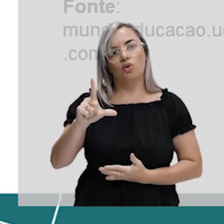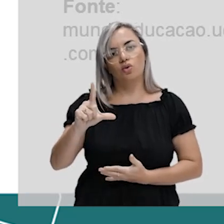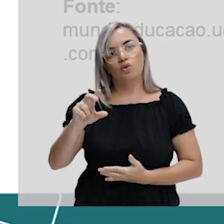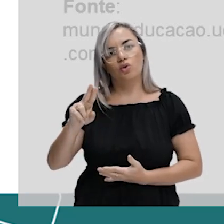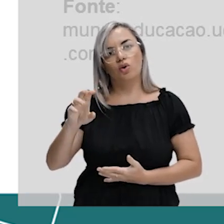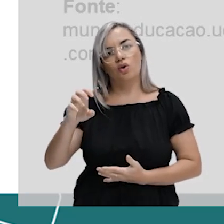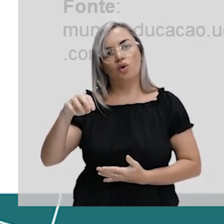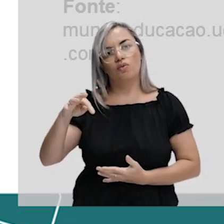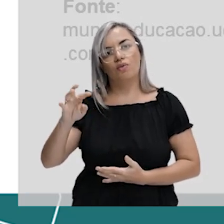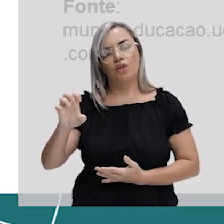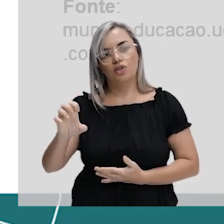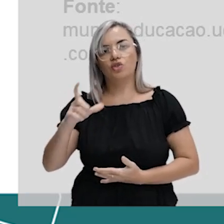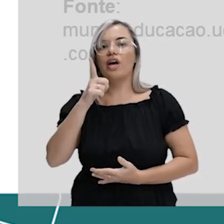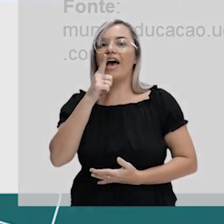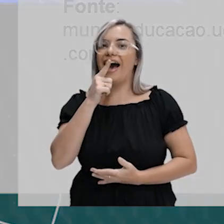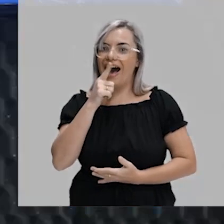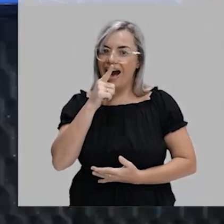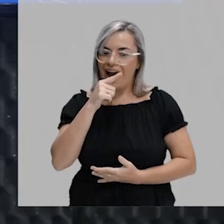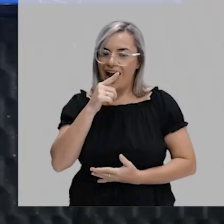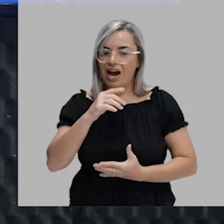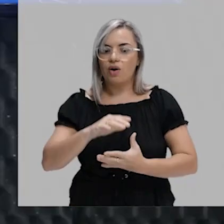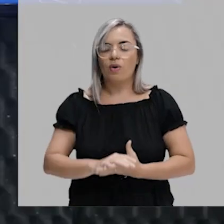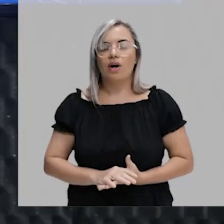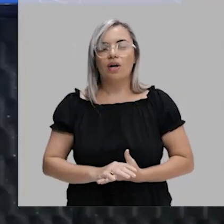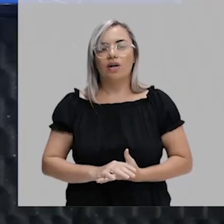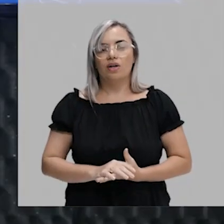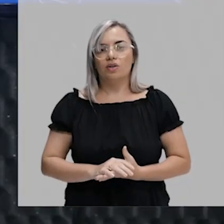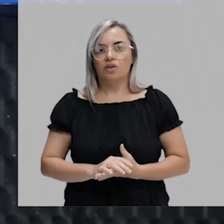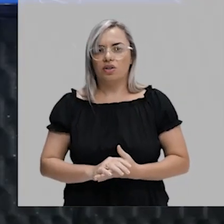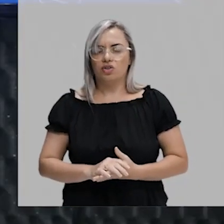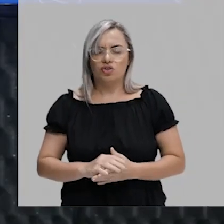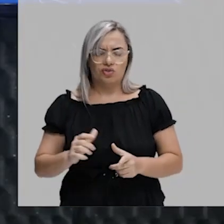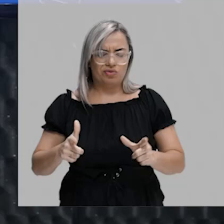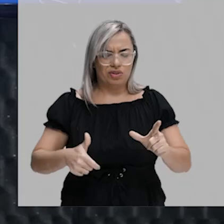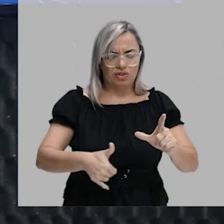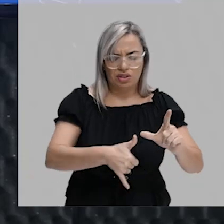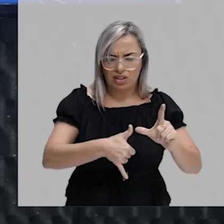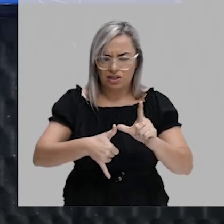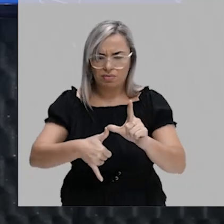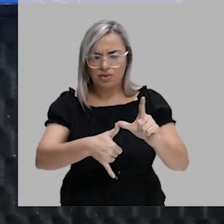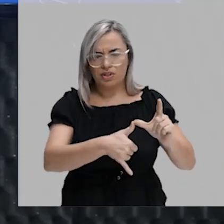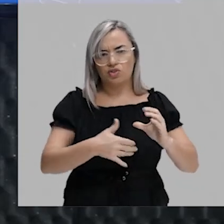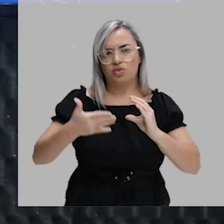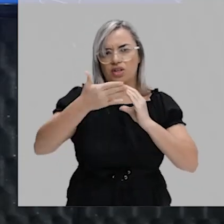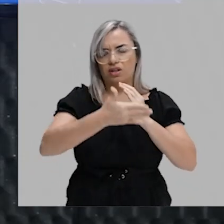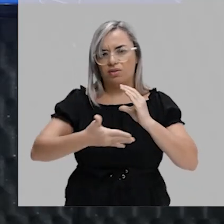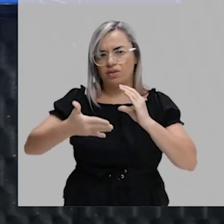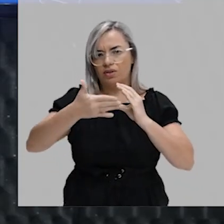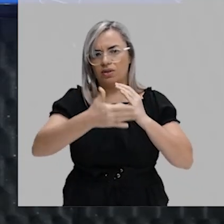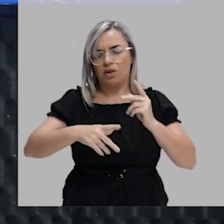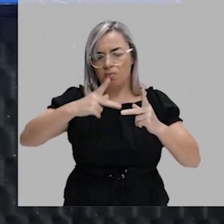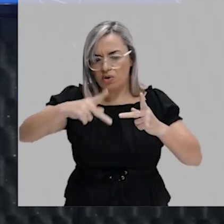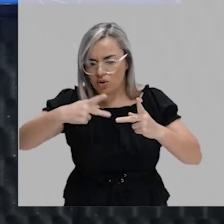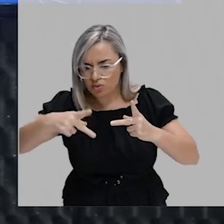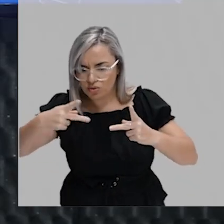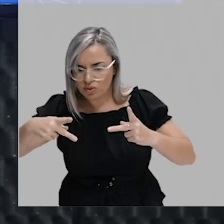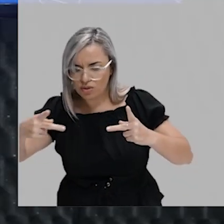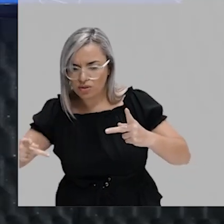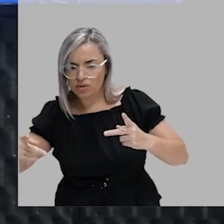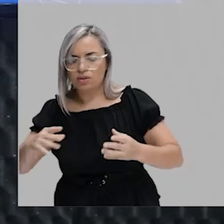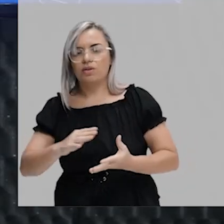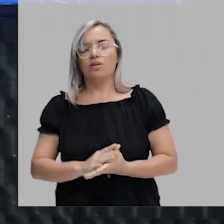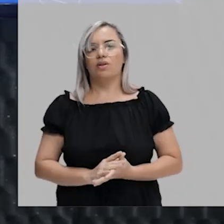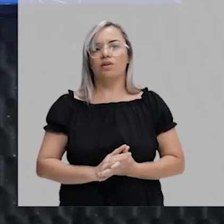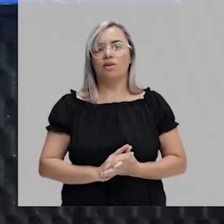vários tipos de compostos químicos, como proteínas, lipídios, né, carboidratos. E vai formar